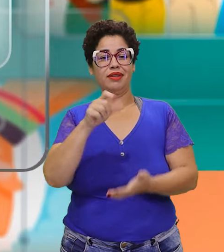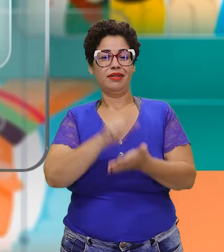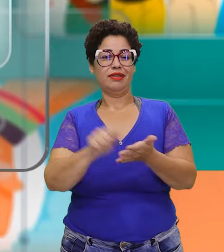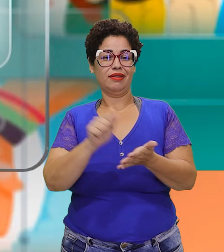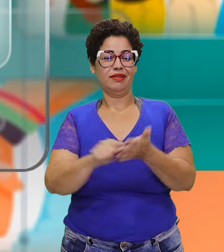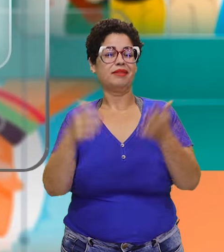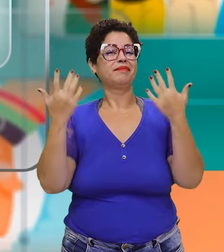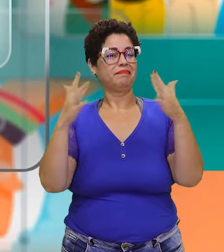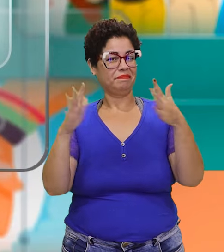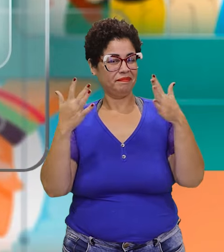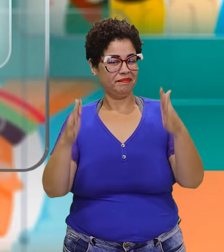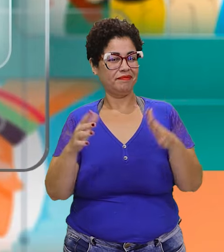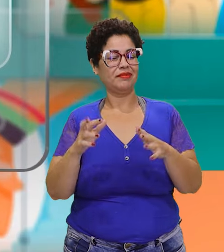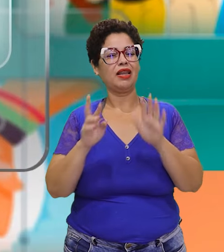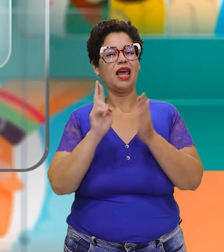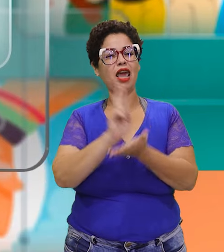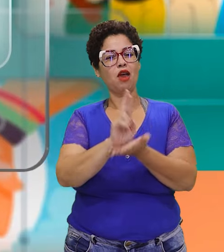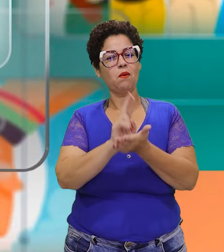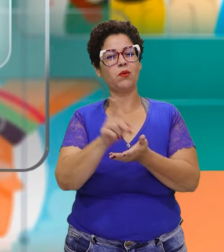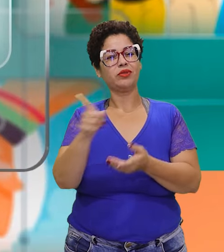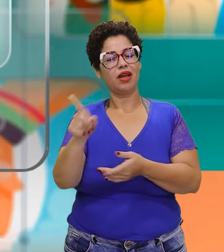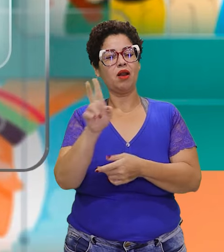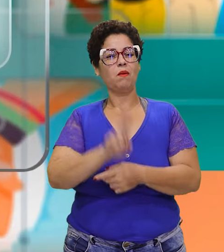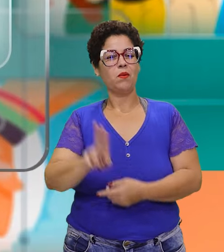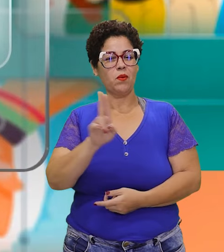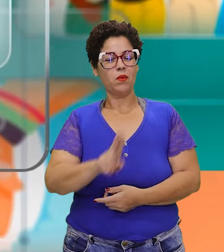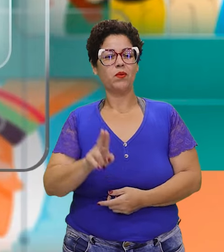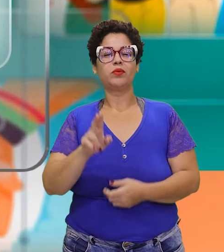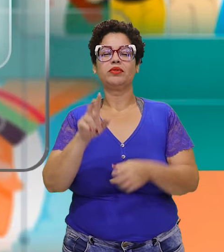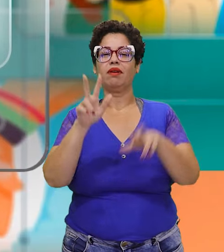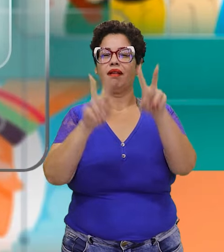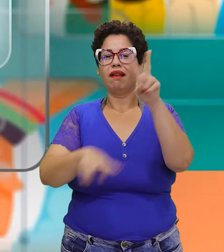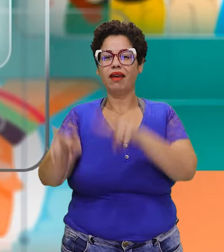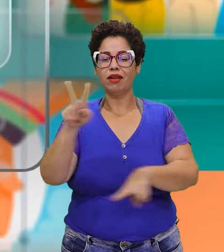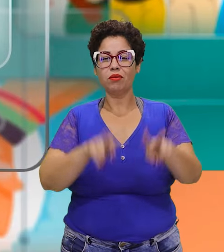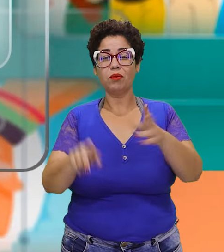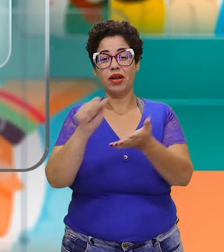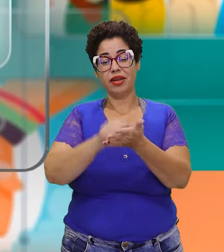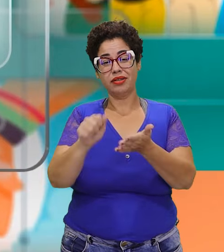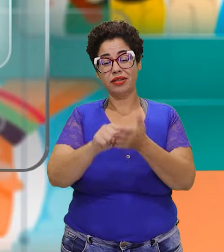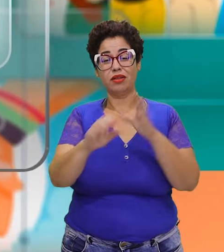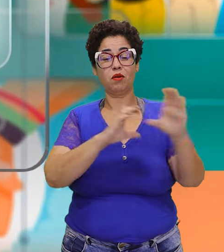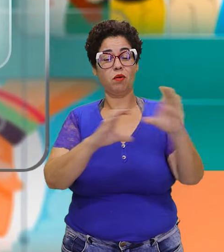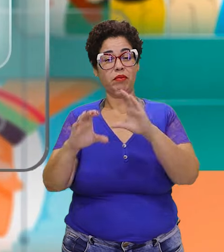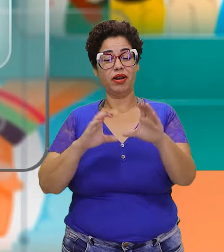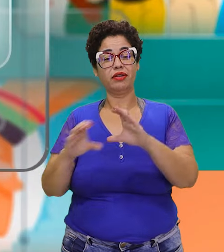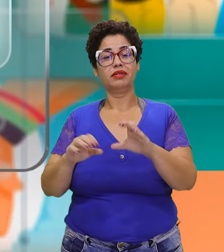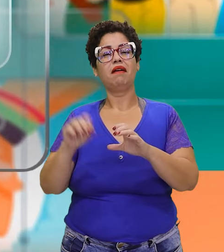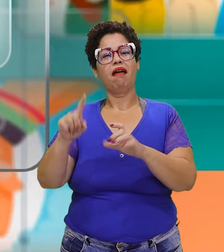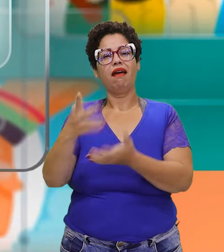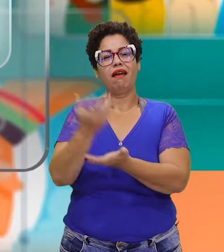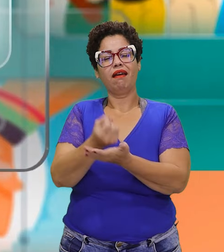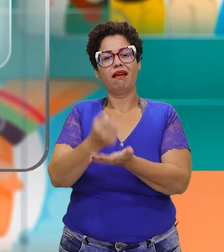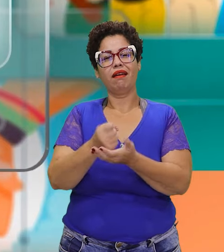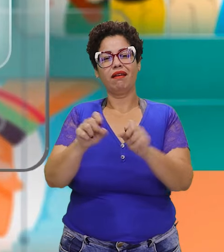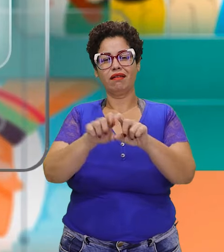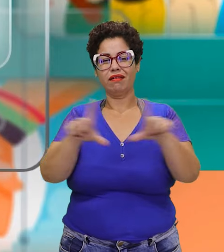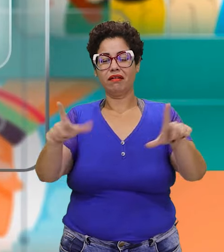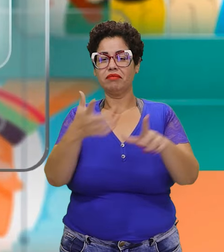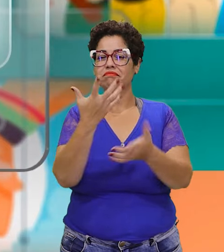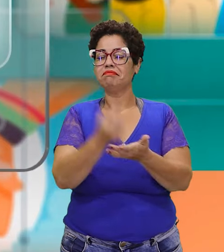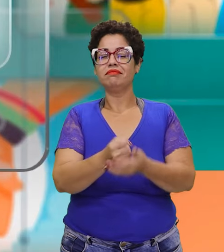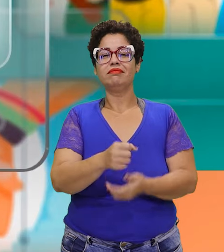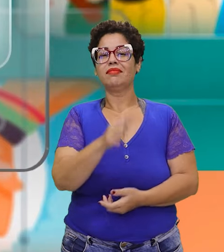dom que você tem na escrita. Os recursos tecnológicos que a Juliana utiliza para leitura, escrita e comunicação são